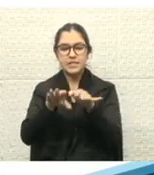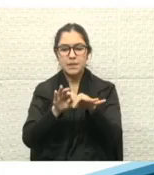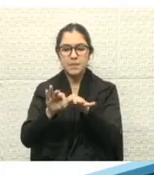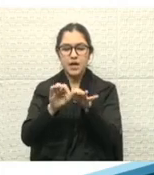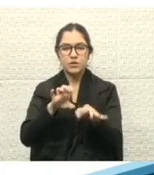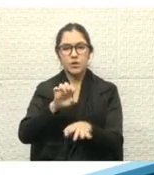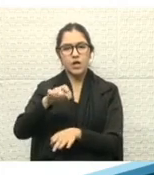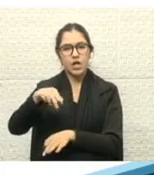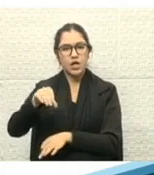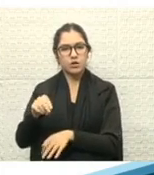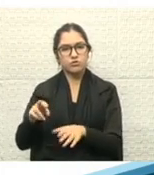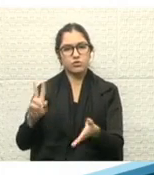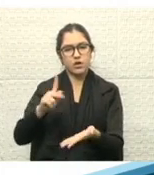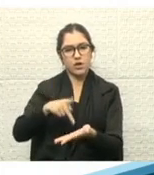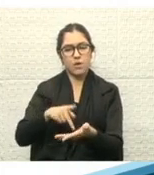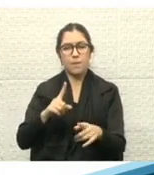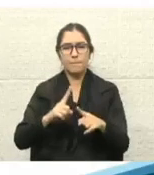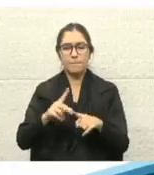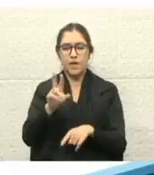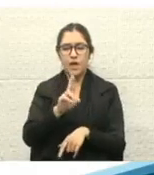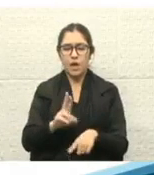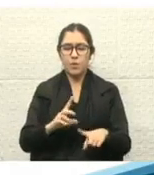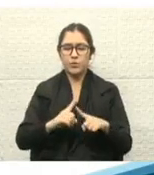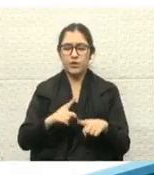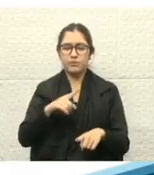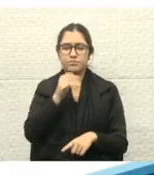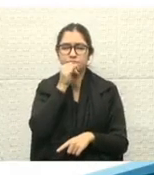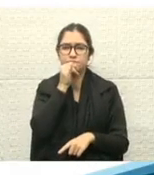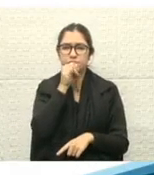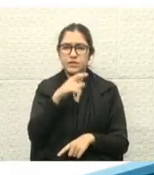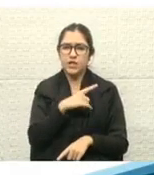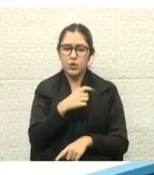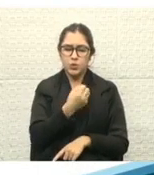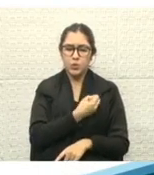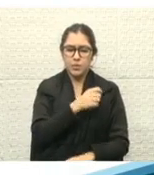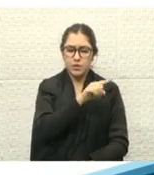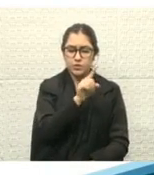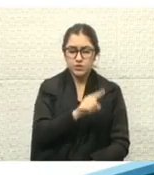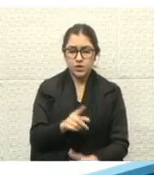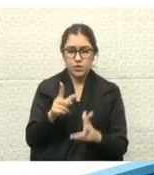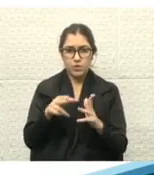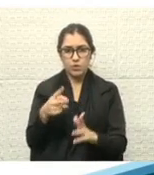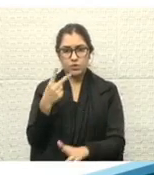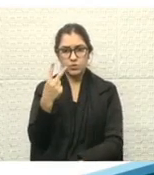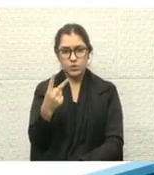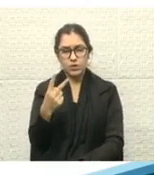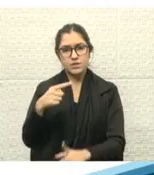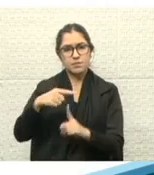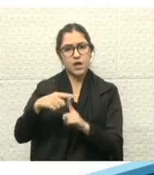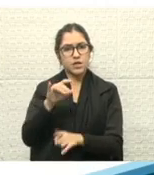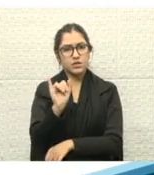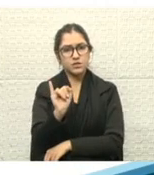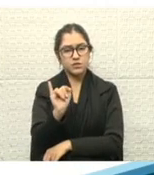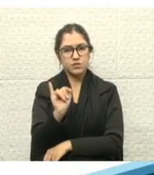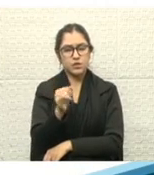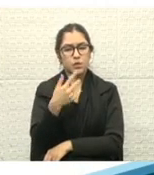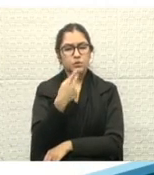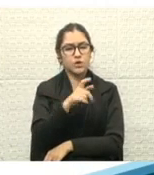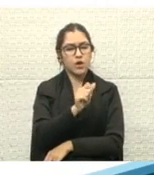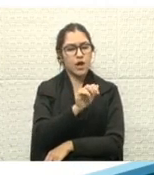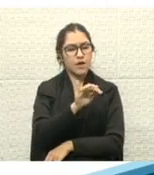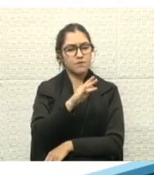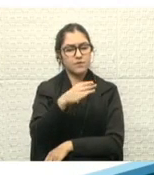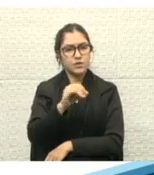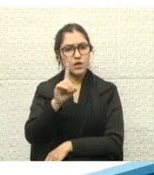ao eixo real. Porque nós temos, por exemplo, o número z igual a 2 mais i. O seu afixo